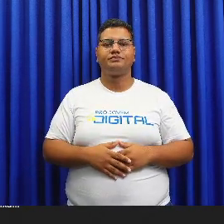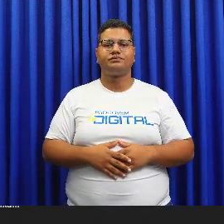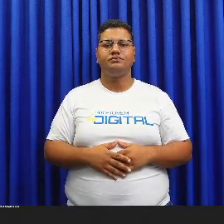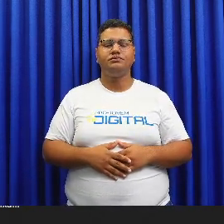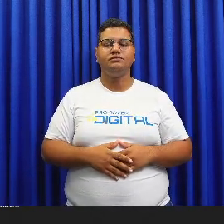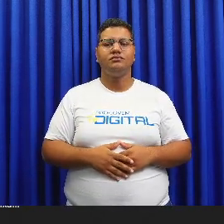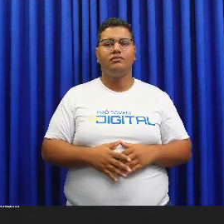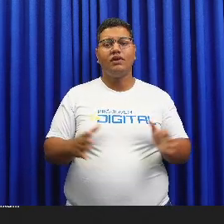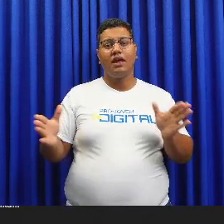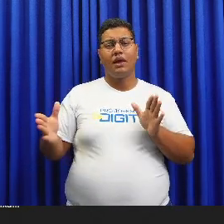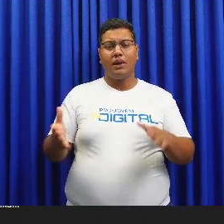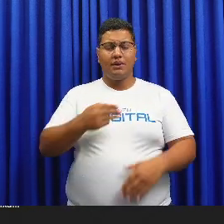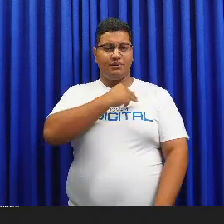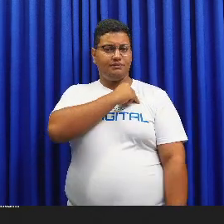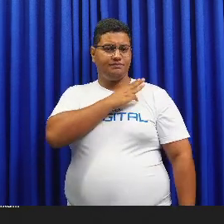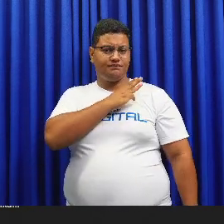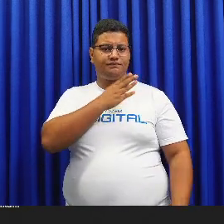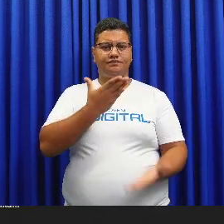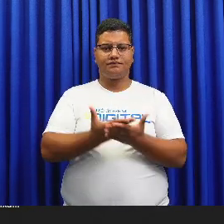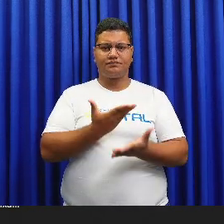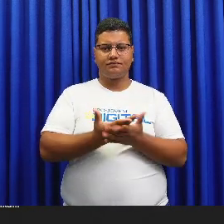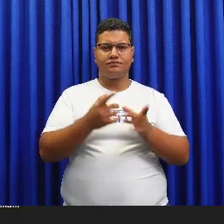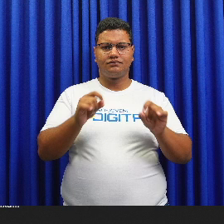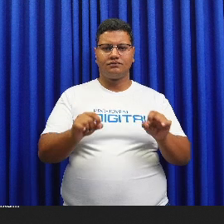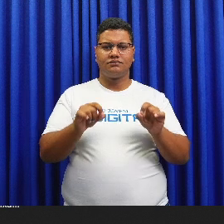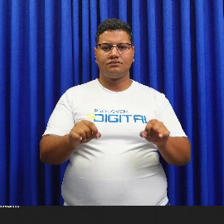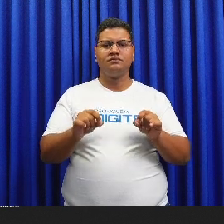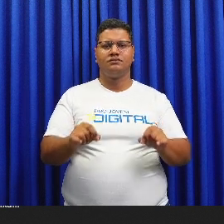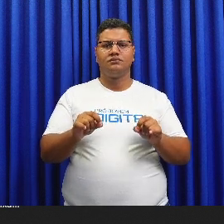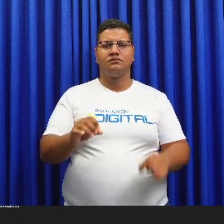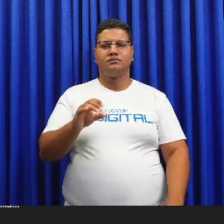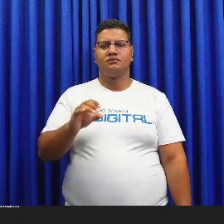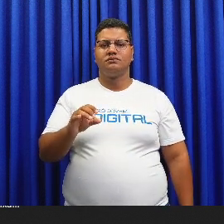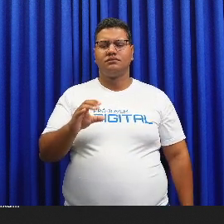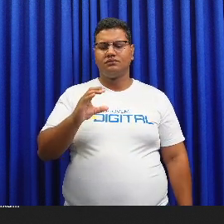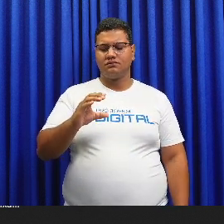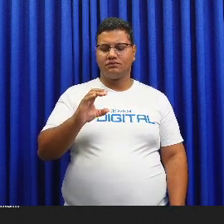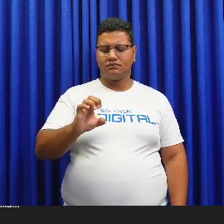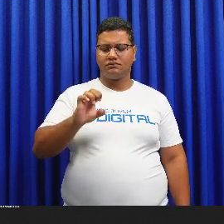Mas no ensino médio, eu estudei no